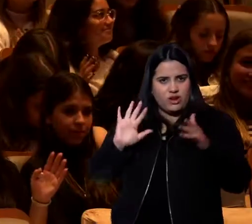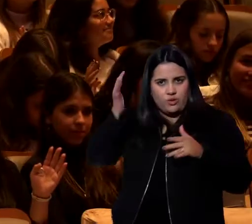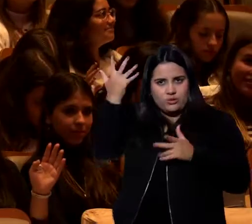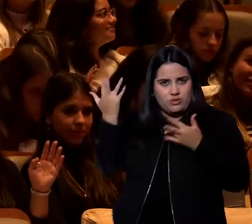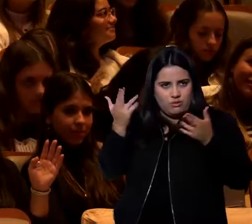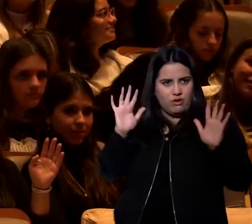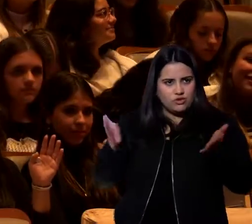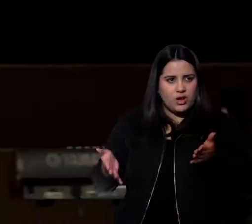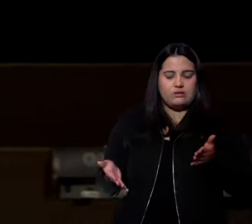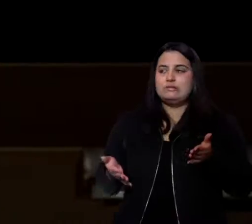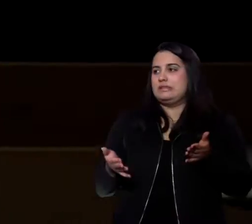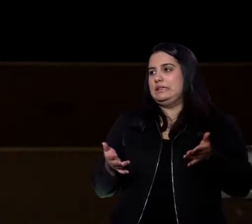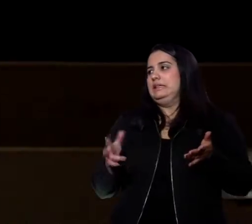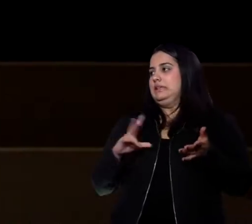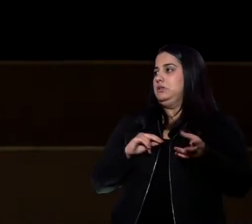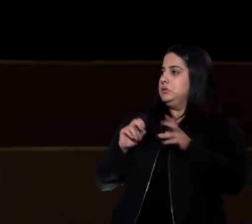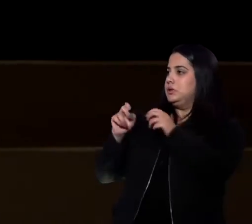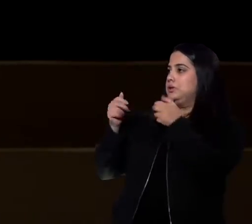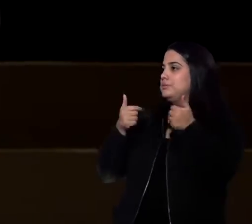Nossa, tá bom, brincadeira.